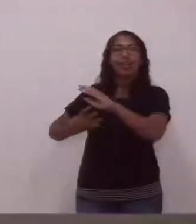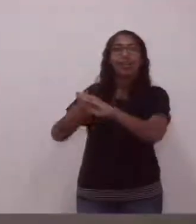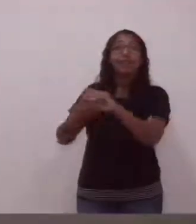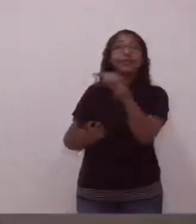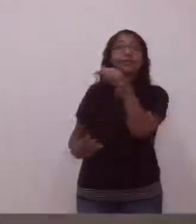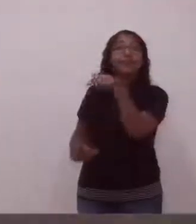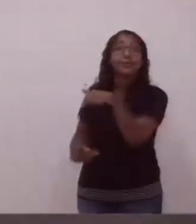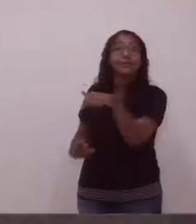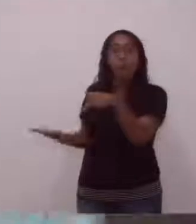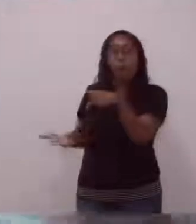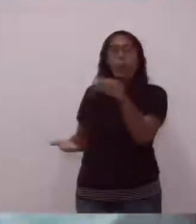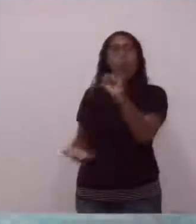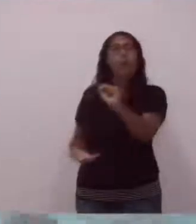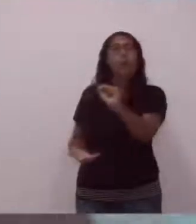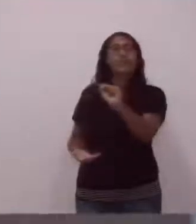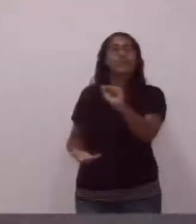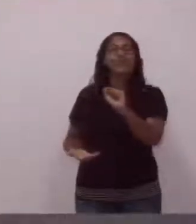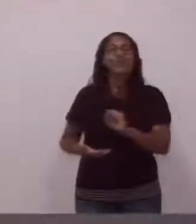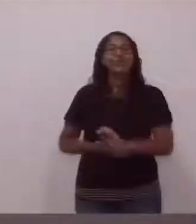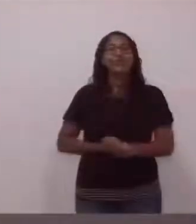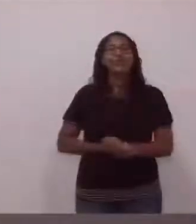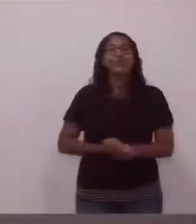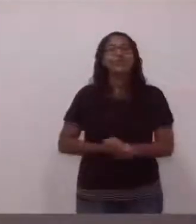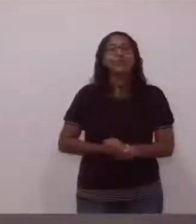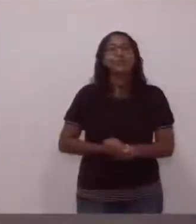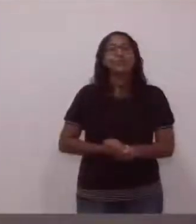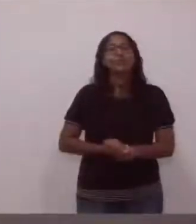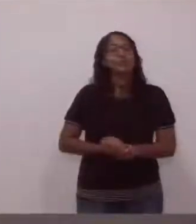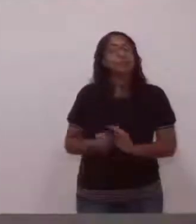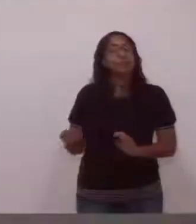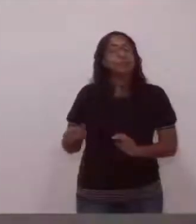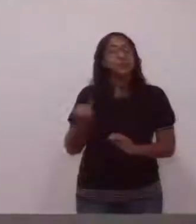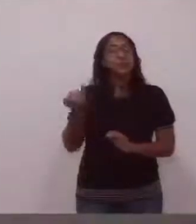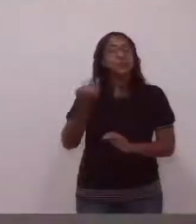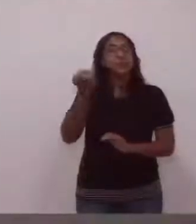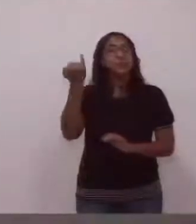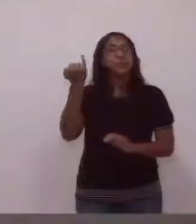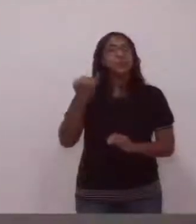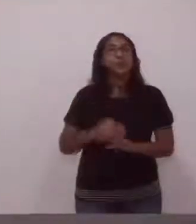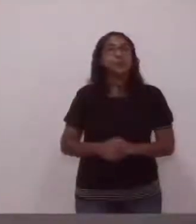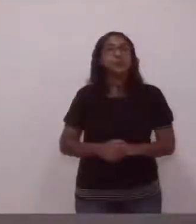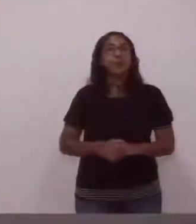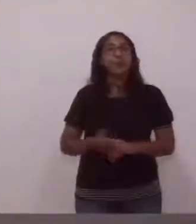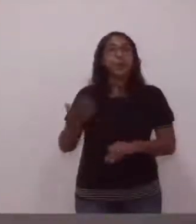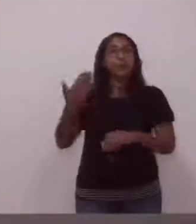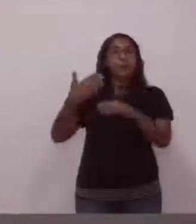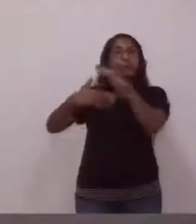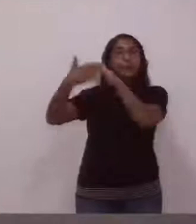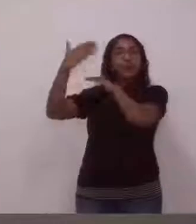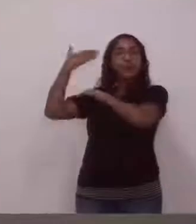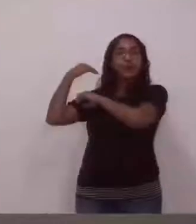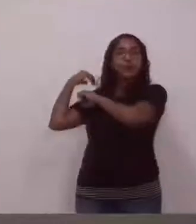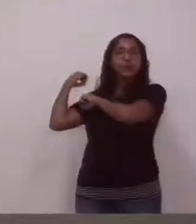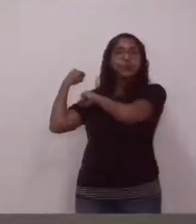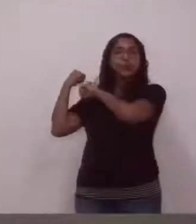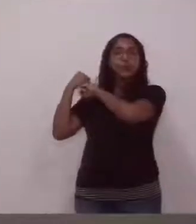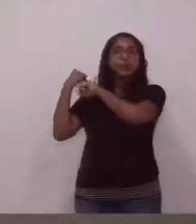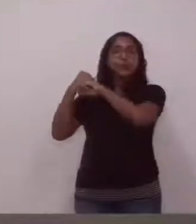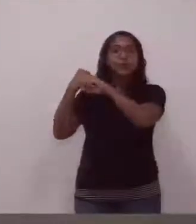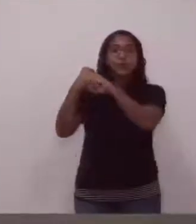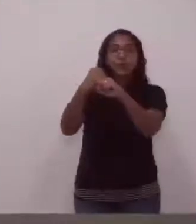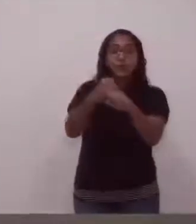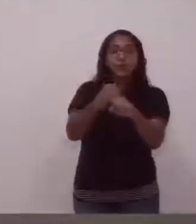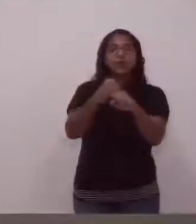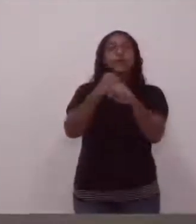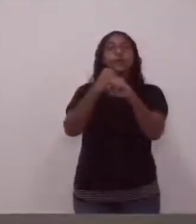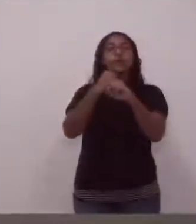é muito importante, e principalmente com tudo aquilo que nós realizamos no decorrer desses